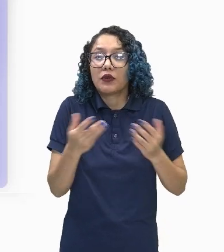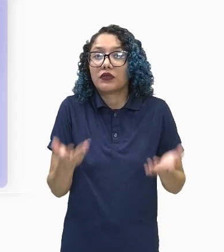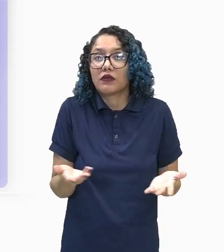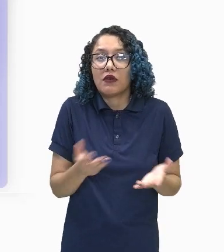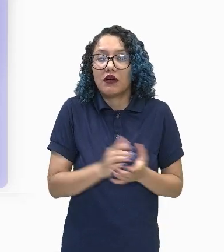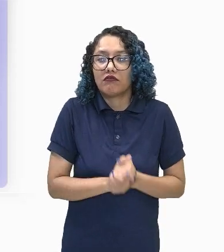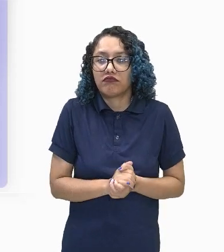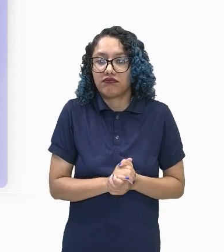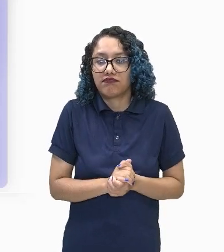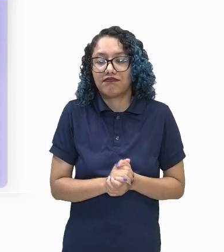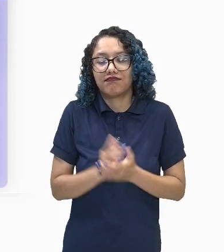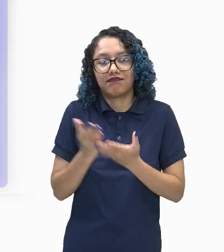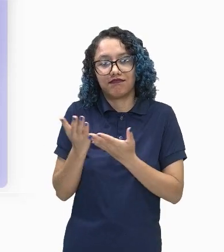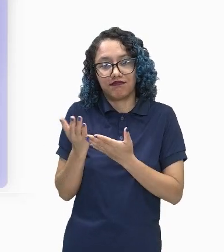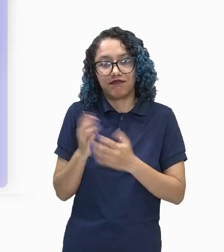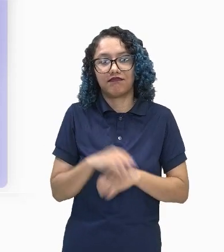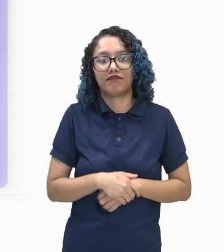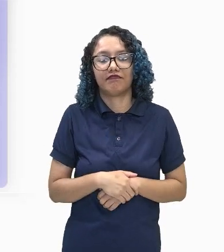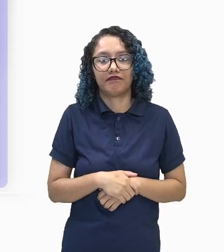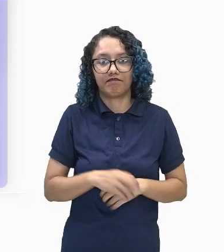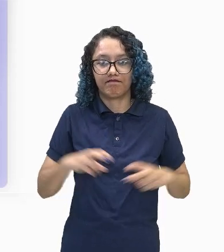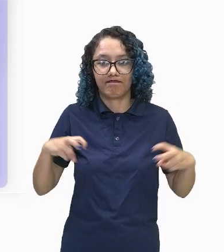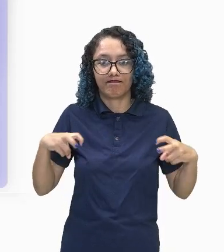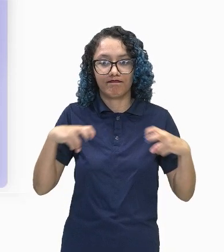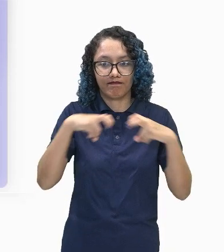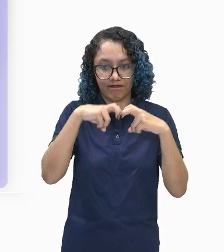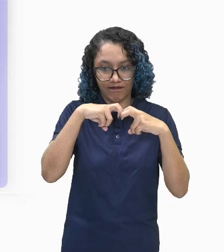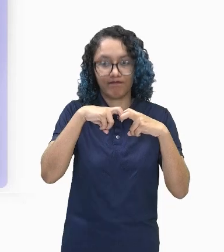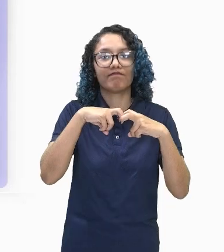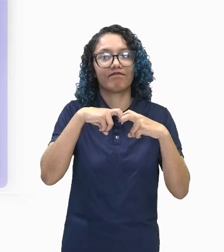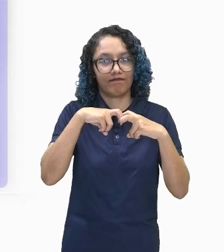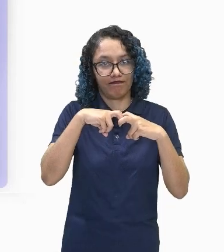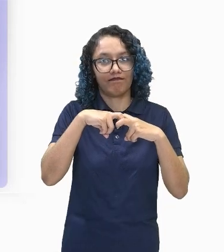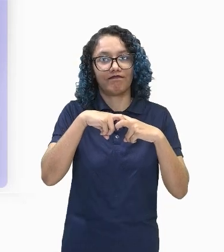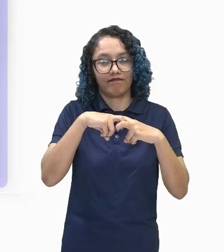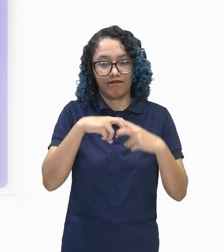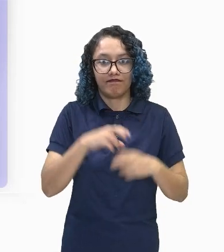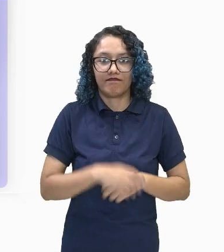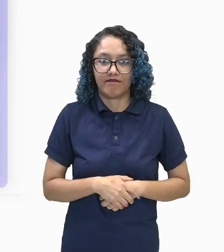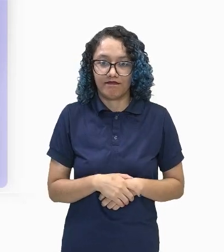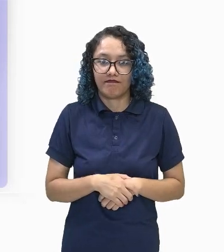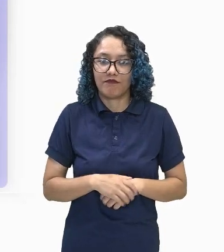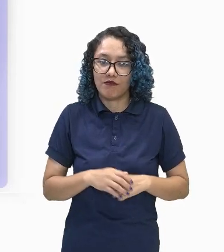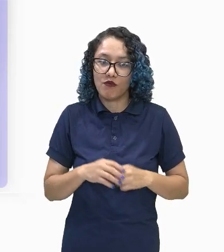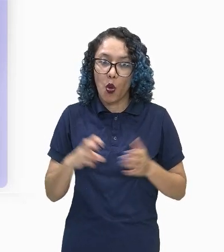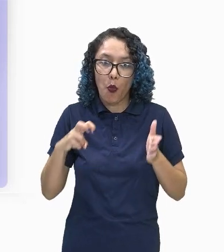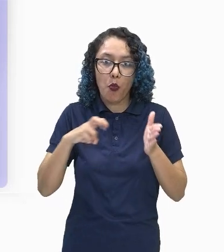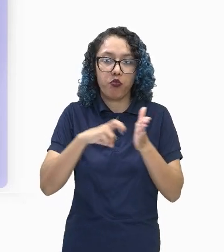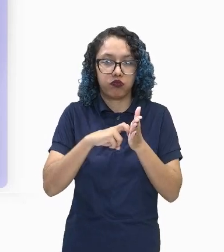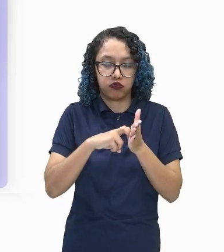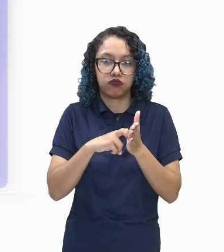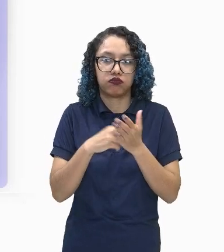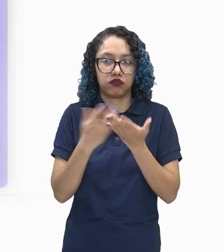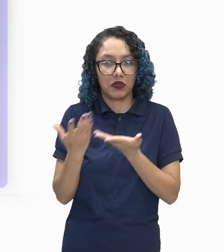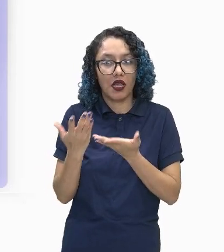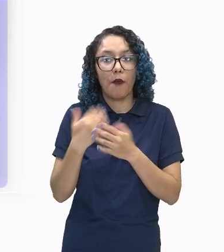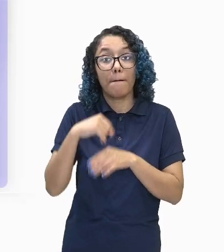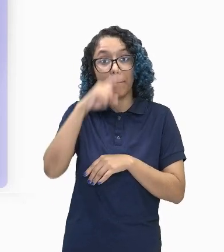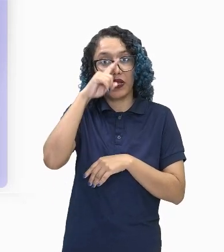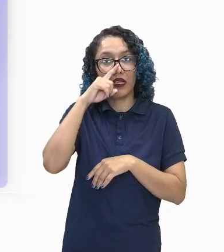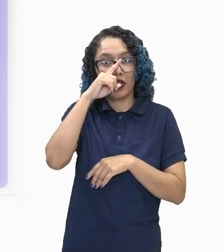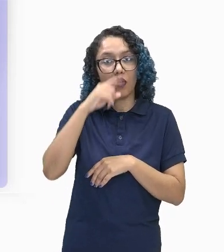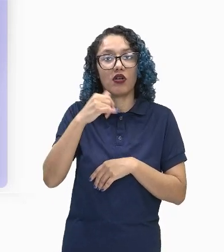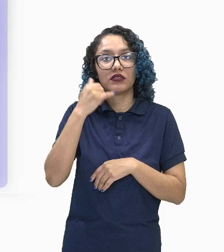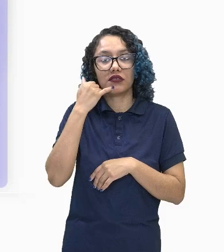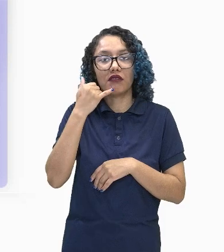disso? Ali, ó, o carro bateram-se, né? Então, esta ligação é perigosa por conta